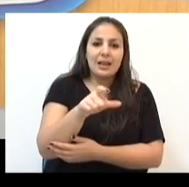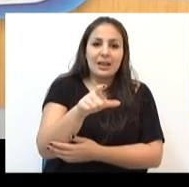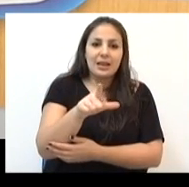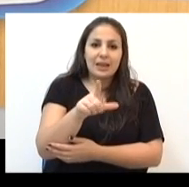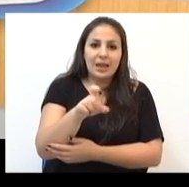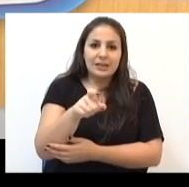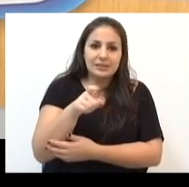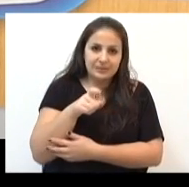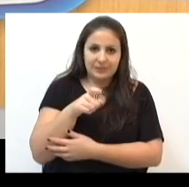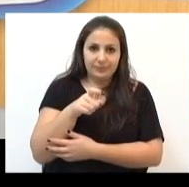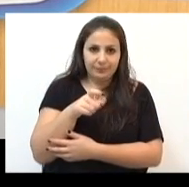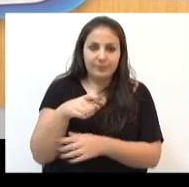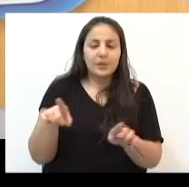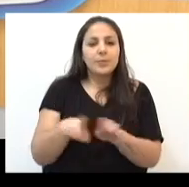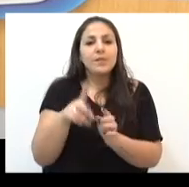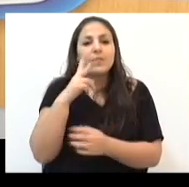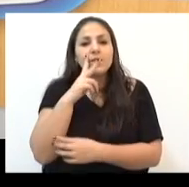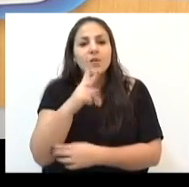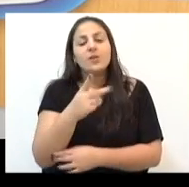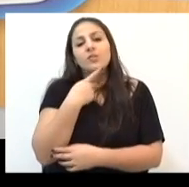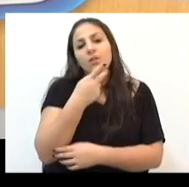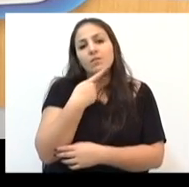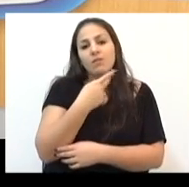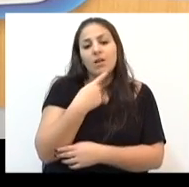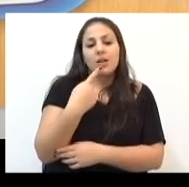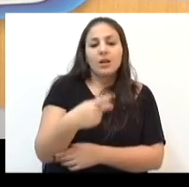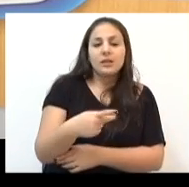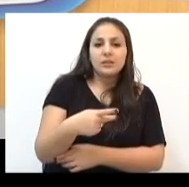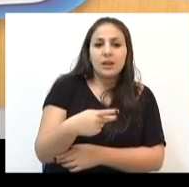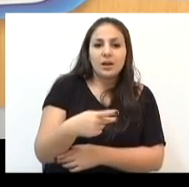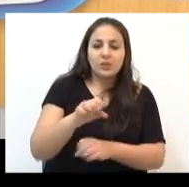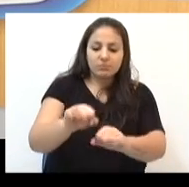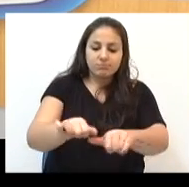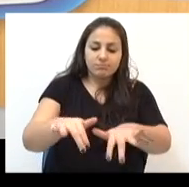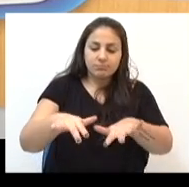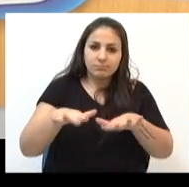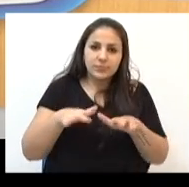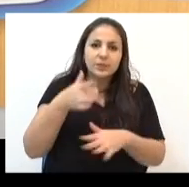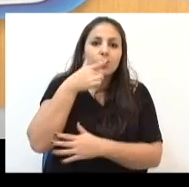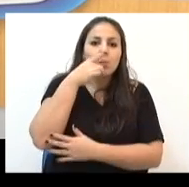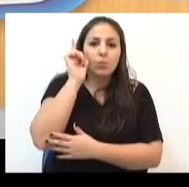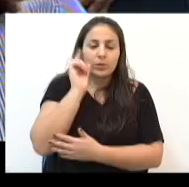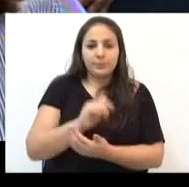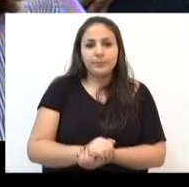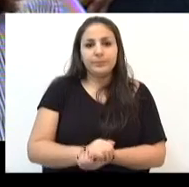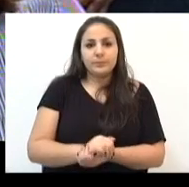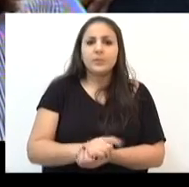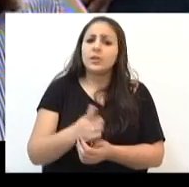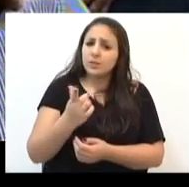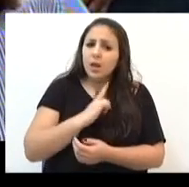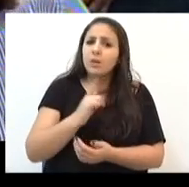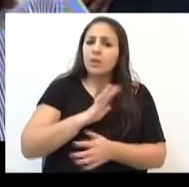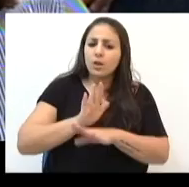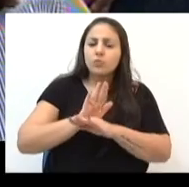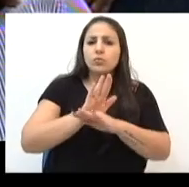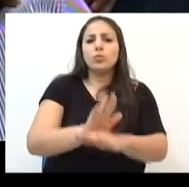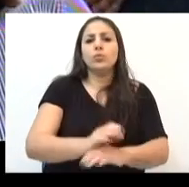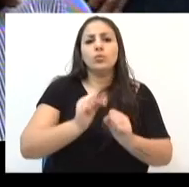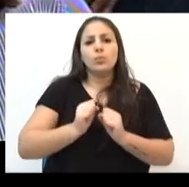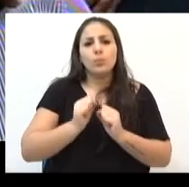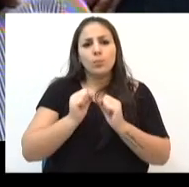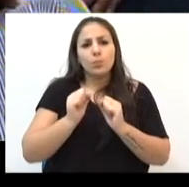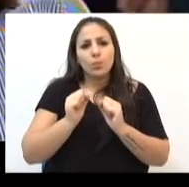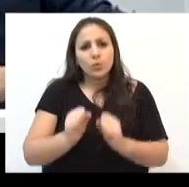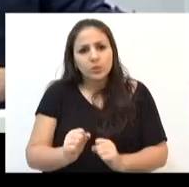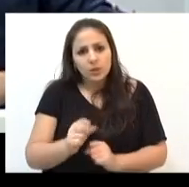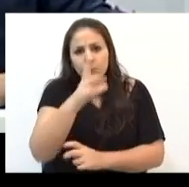Necker. Veja então um trecho deste pronunciamento na sessão plenária de ontem. Tem contribuição do Poder Público Municipal,